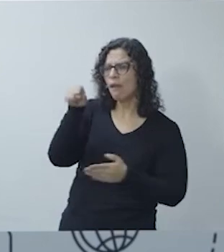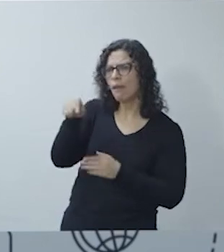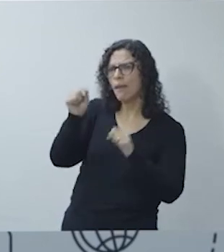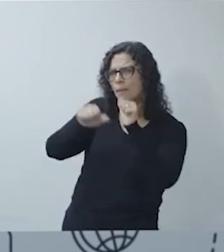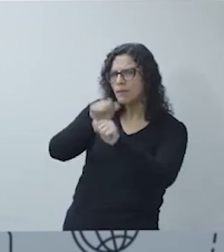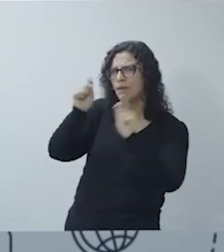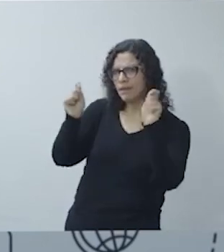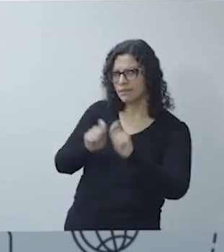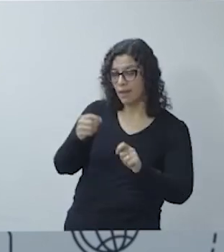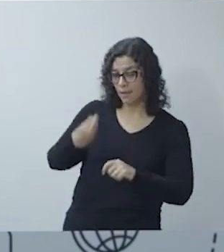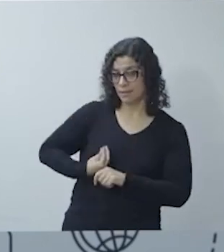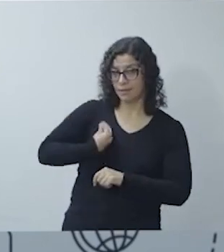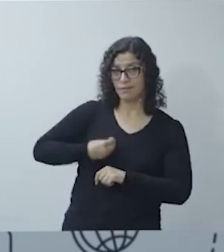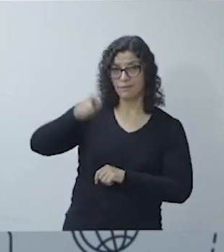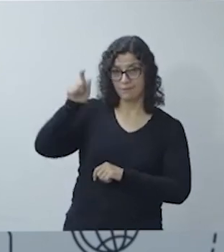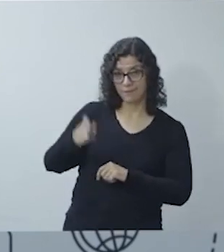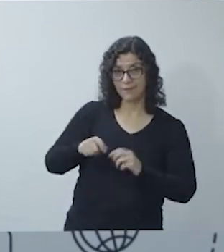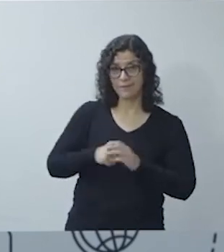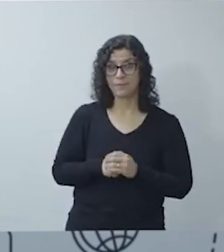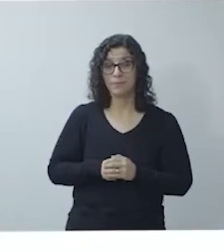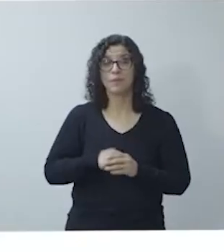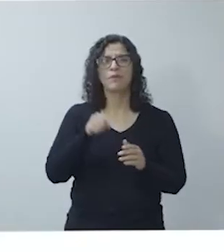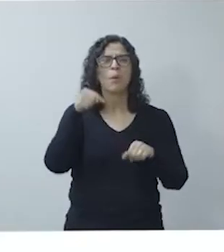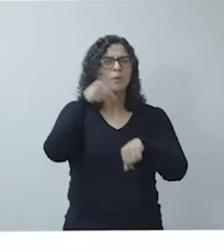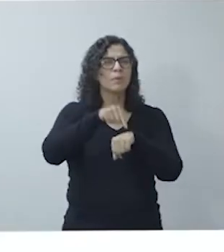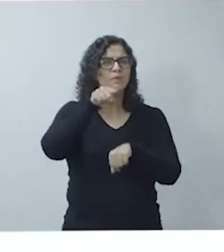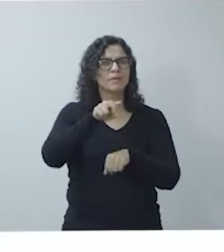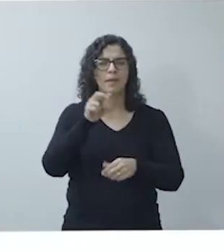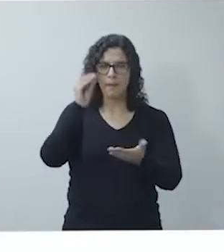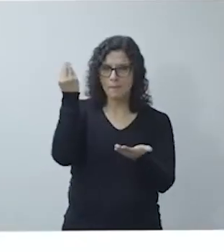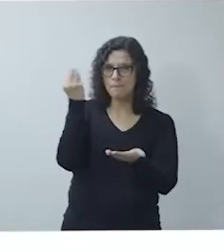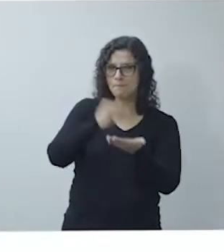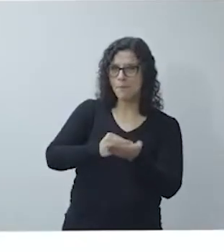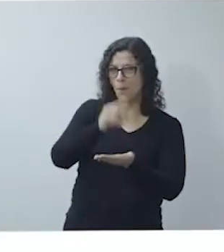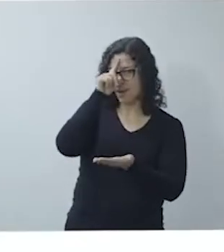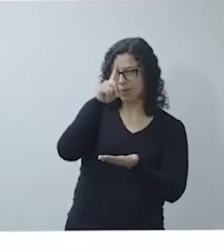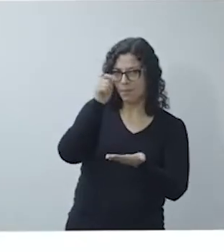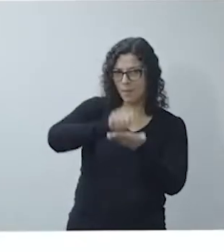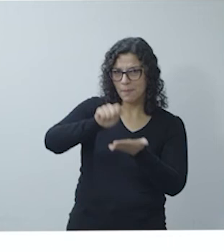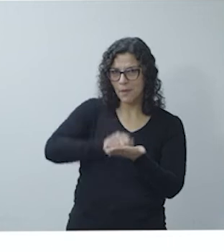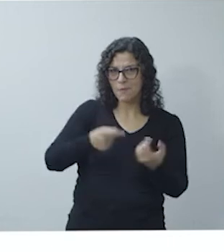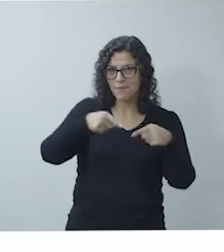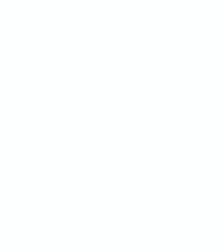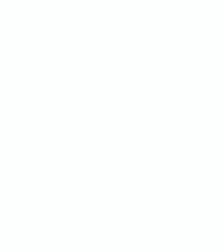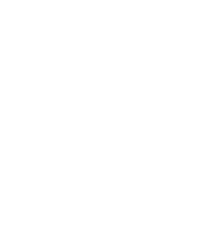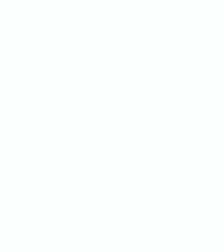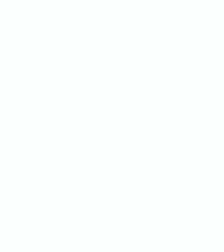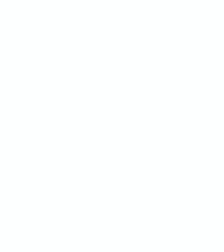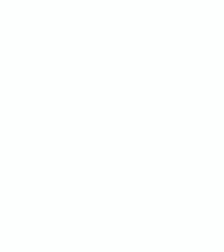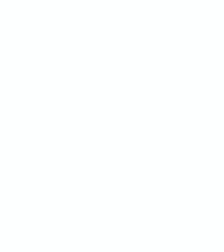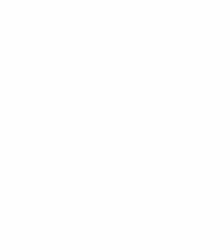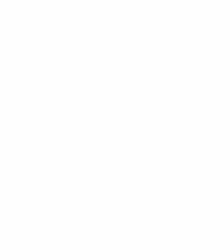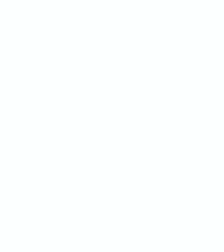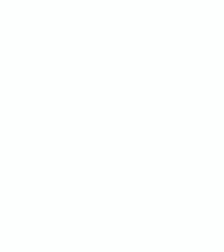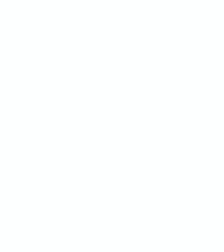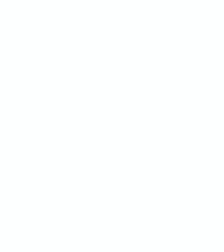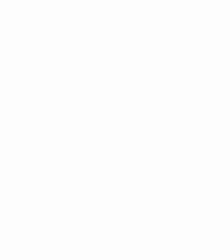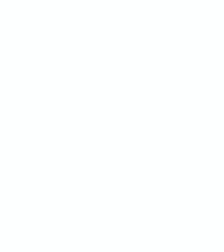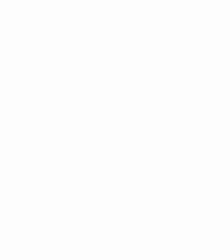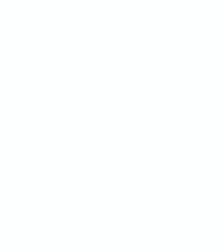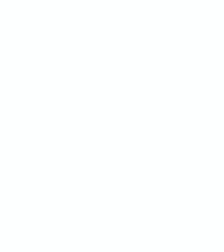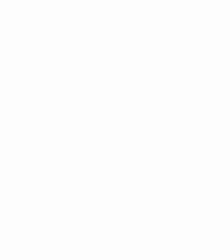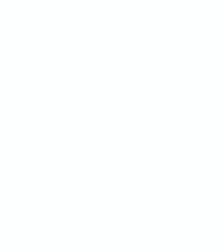poderia mudar na vida de Antenor? Vou dar um tempo para você colocar a sua criatividade no papel e eu já volto.